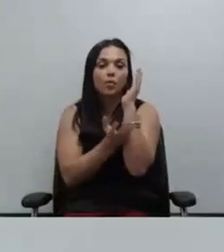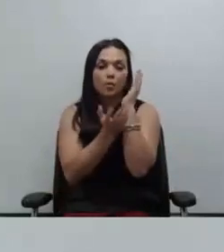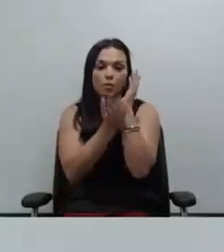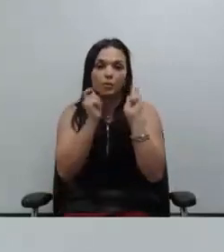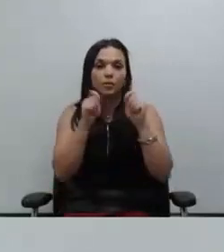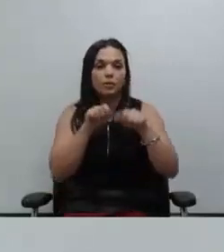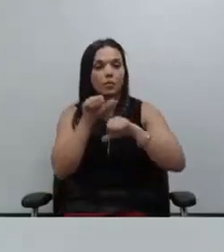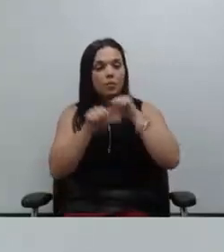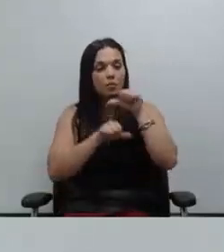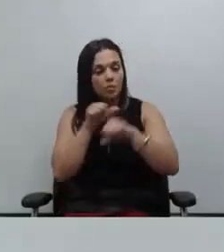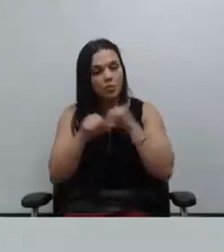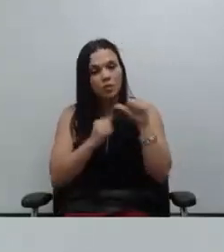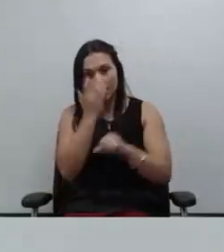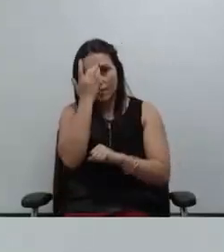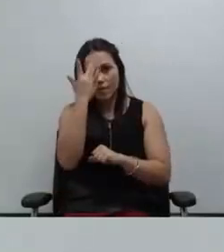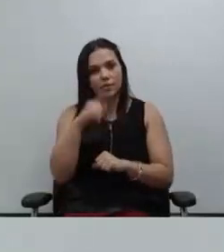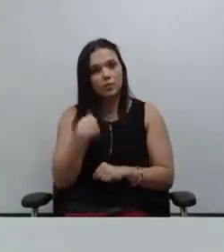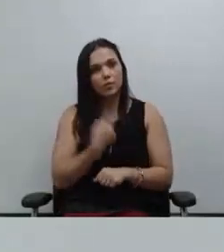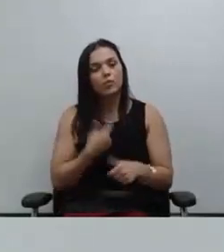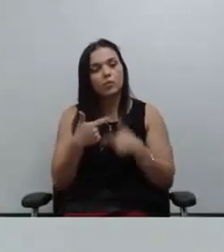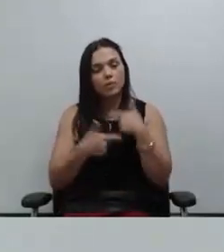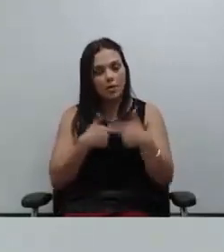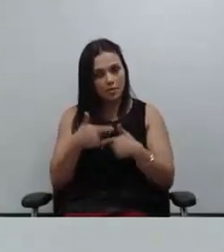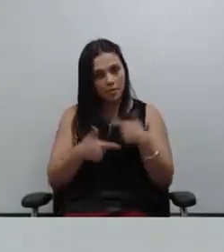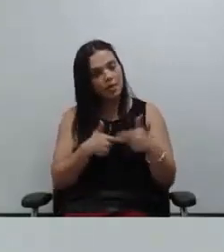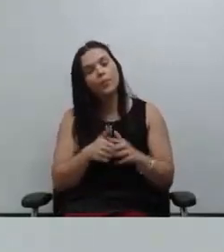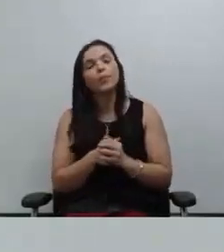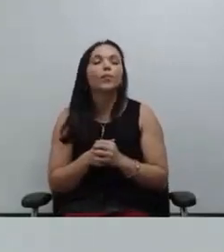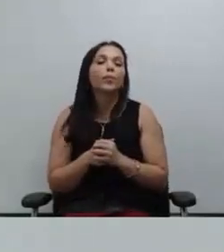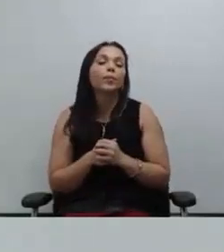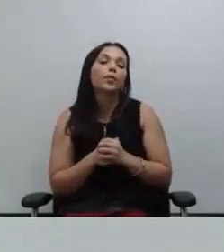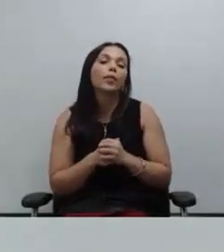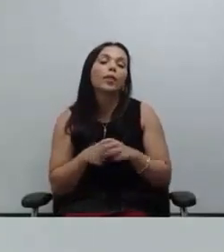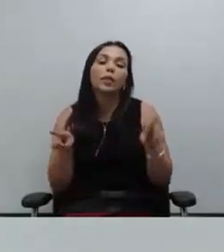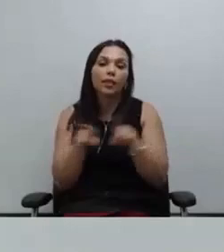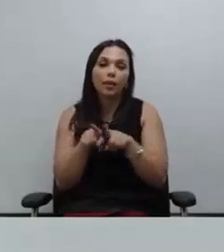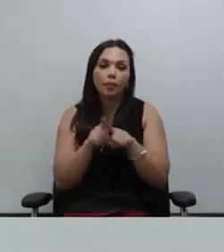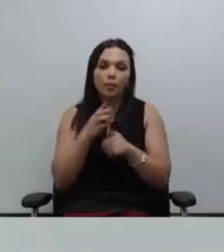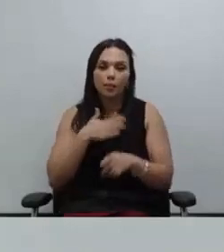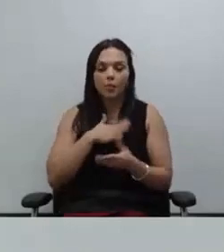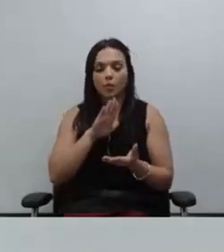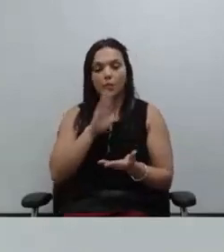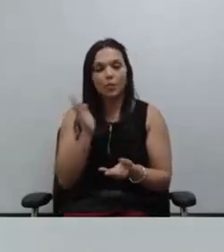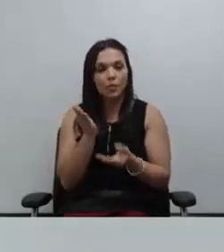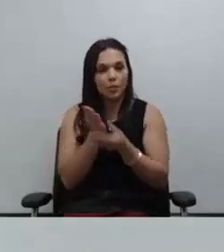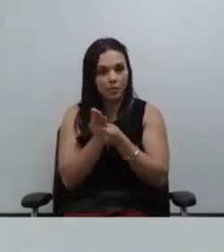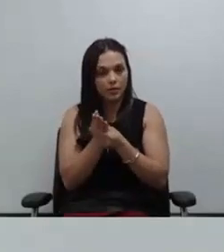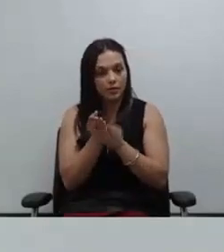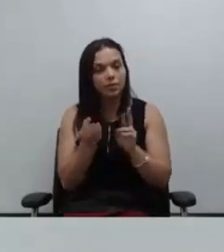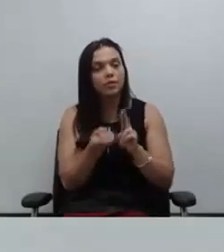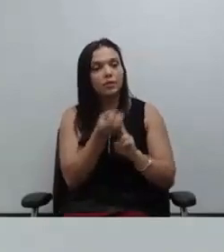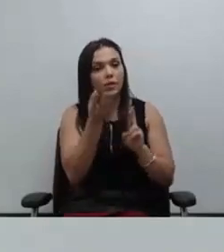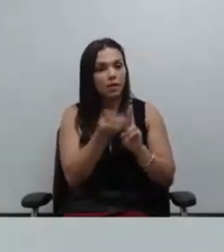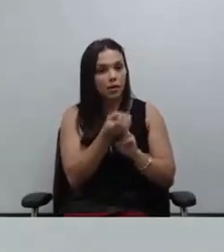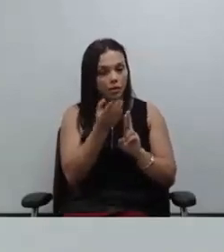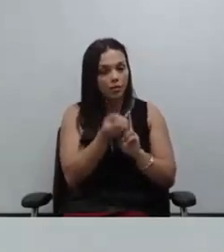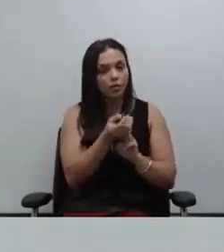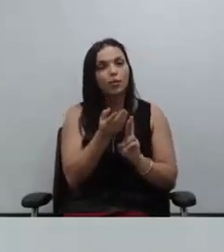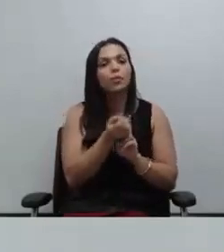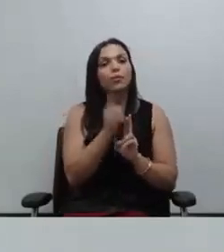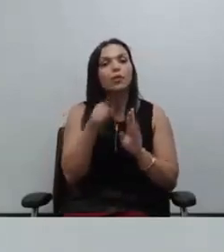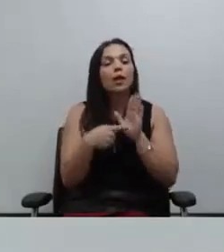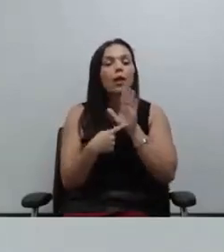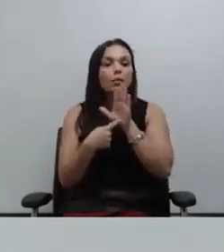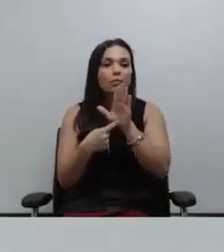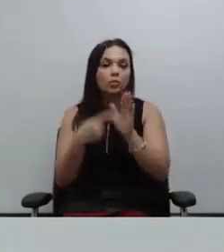para facilitar, né? Em relação ao meu processo, verso presente processo sobre a apresentação